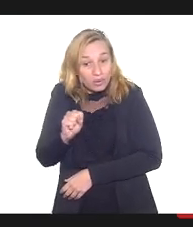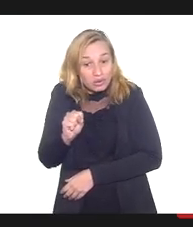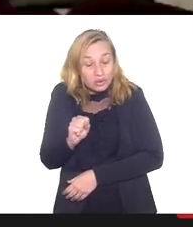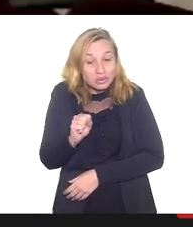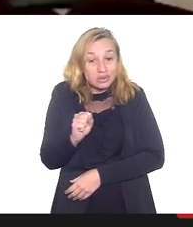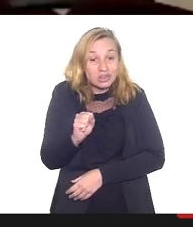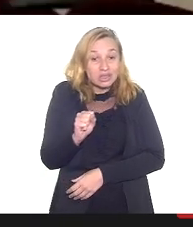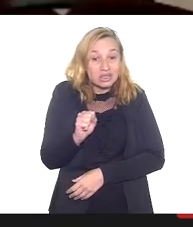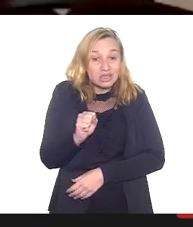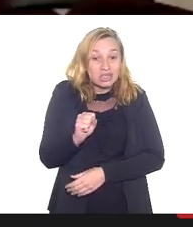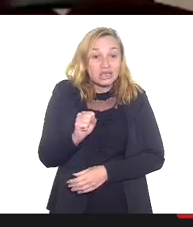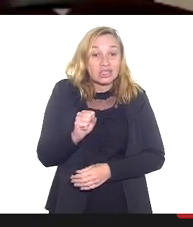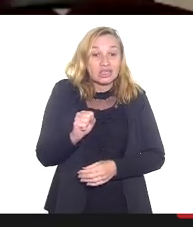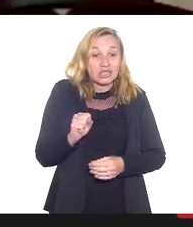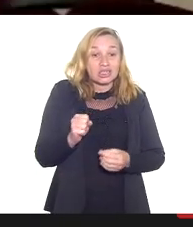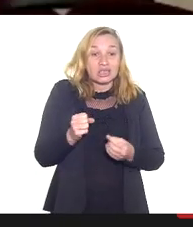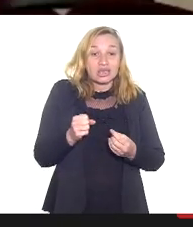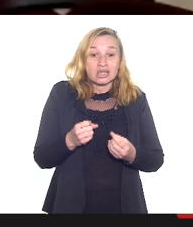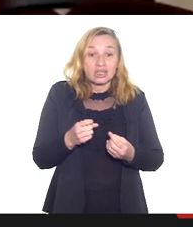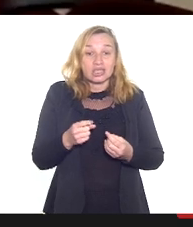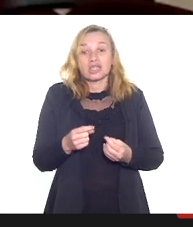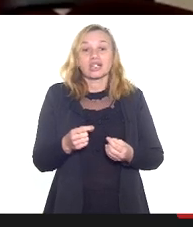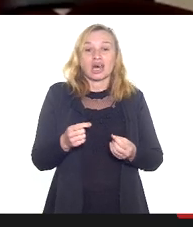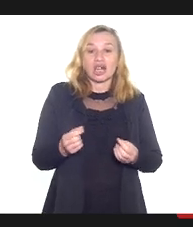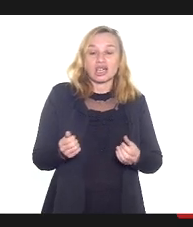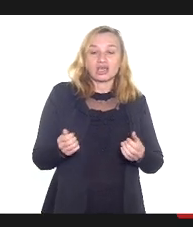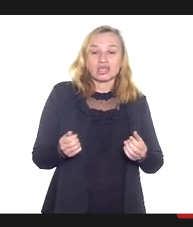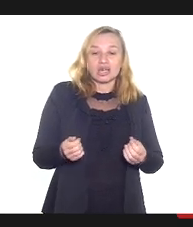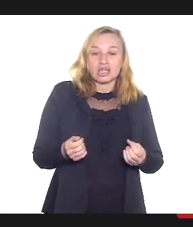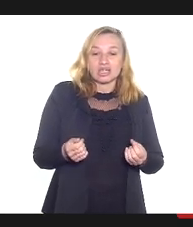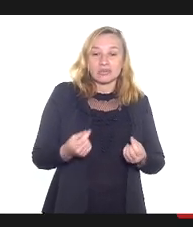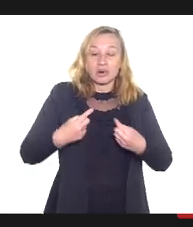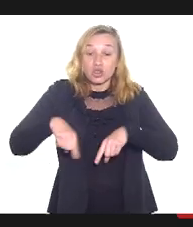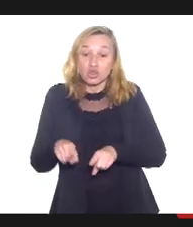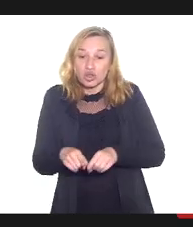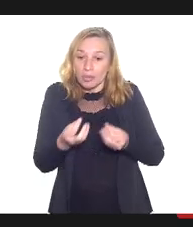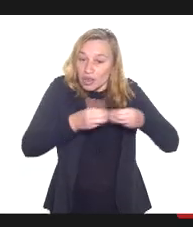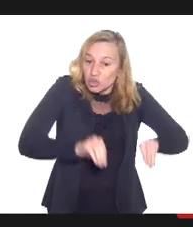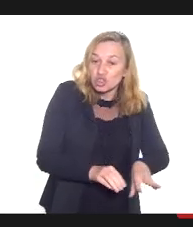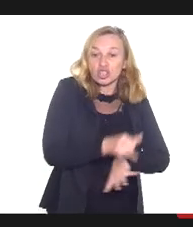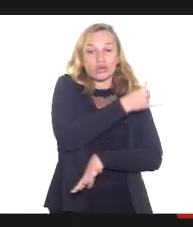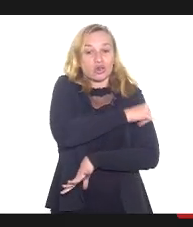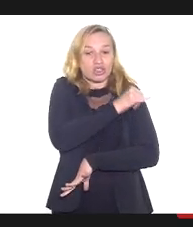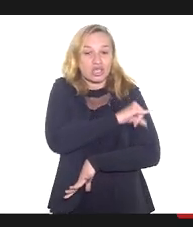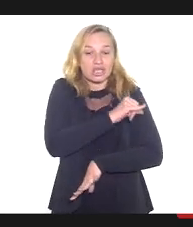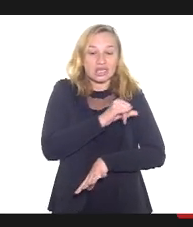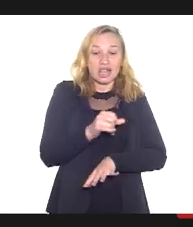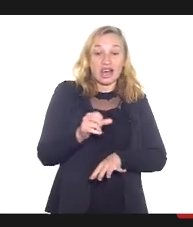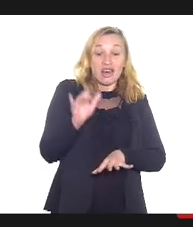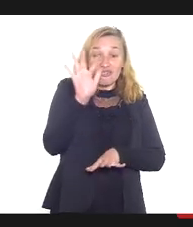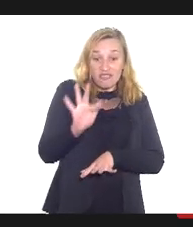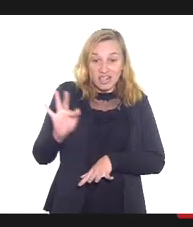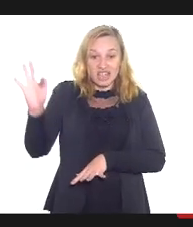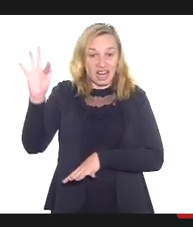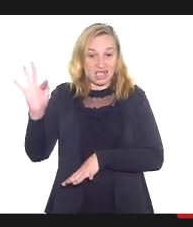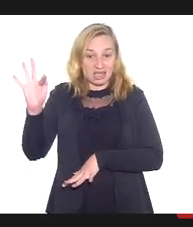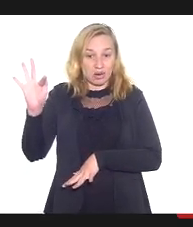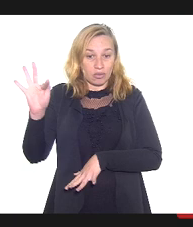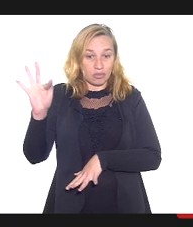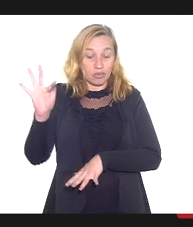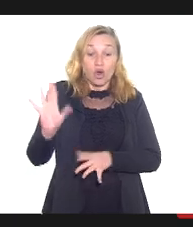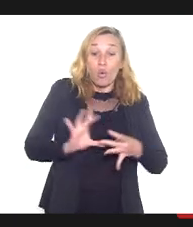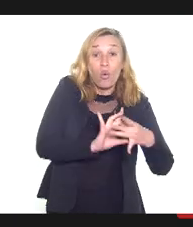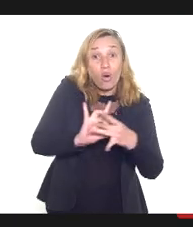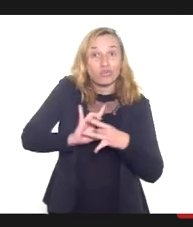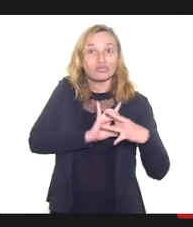mundial, que se abate sobre o Rio de Janeiro e que, na relação desse ente da federação com a